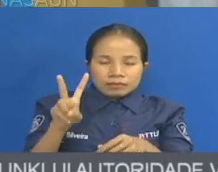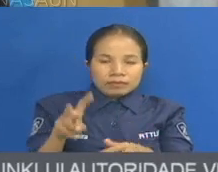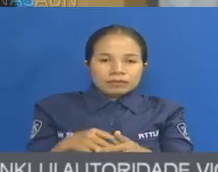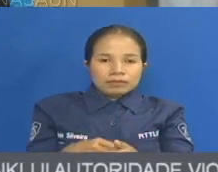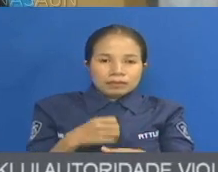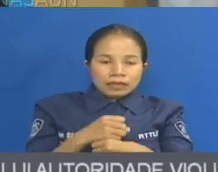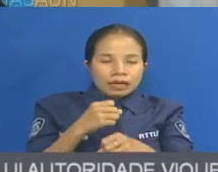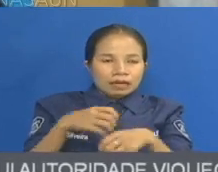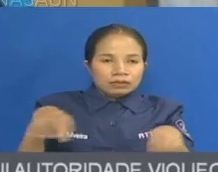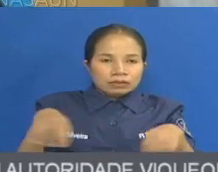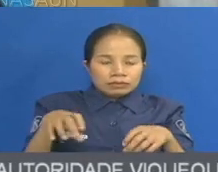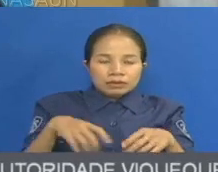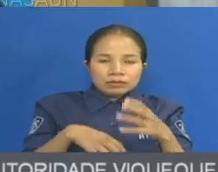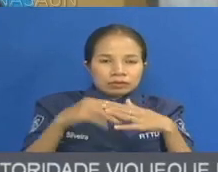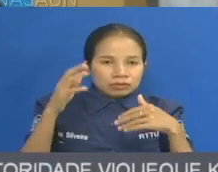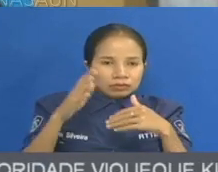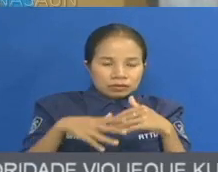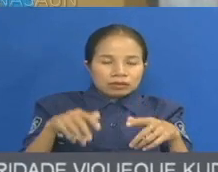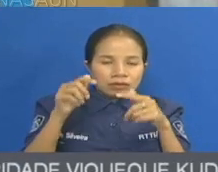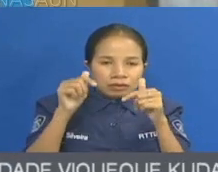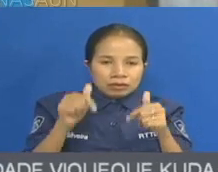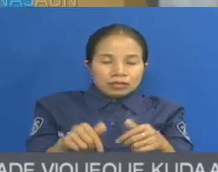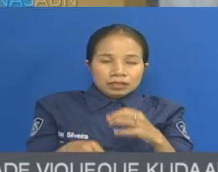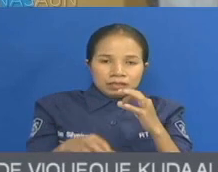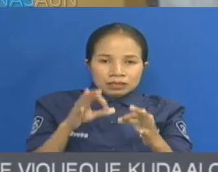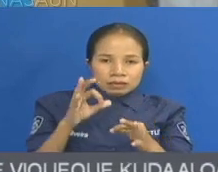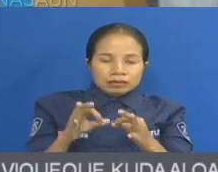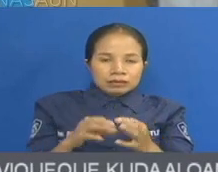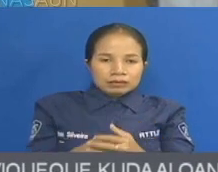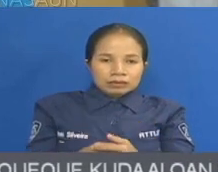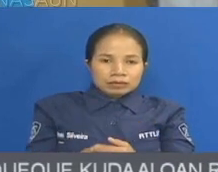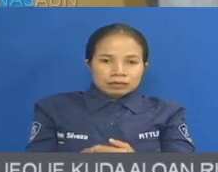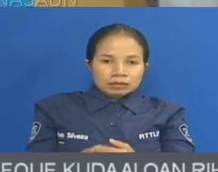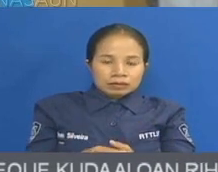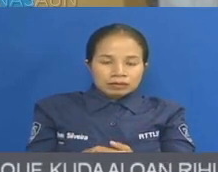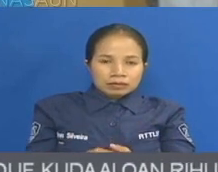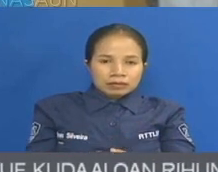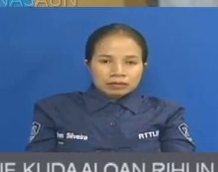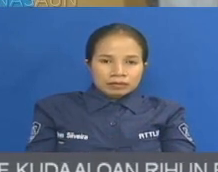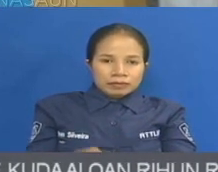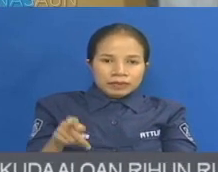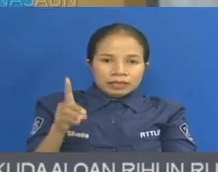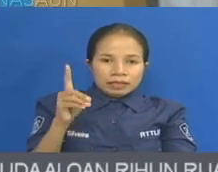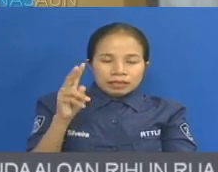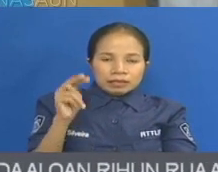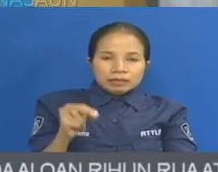também, o nosso projeto de Duro Ninhento. Nos PDM, e lá você diz PDM, mas o